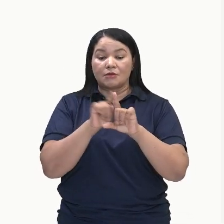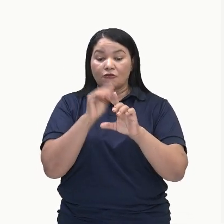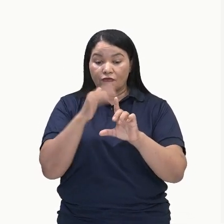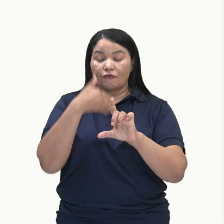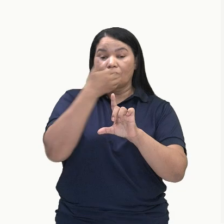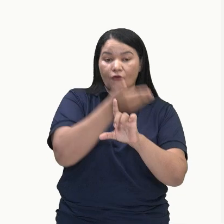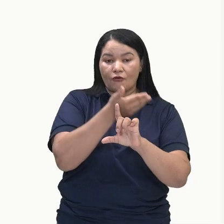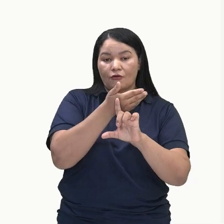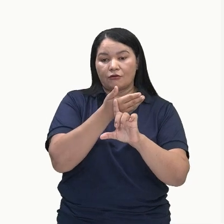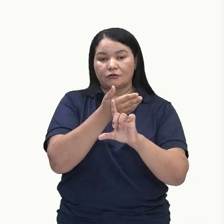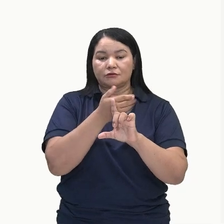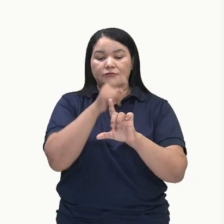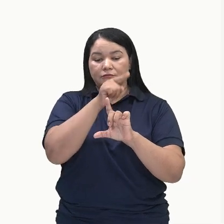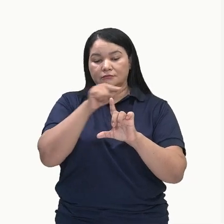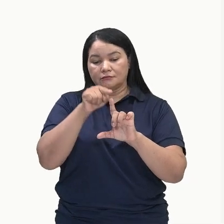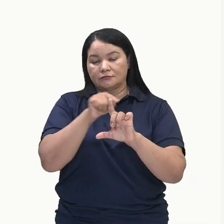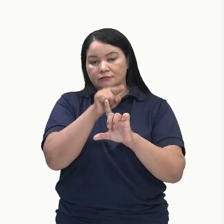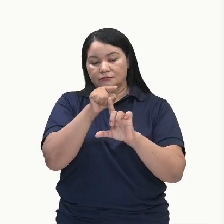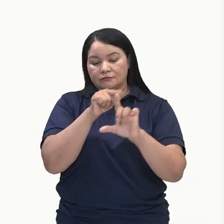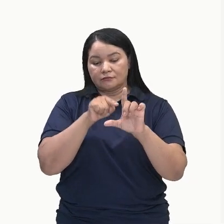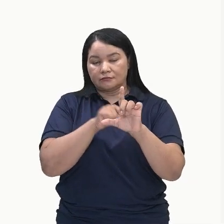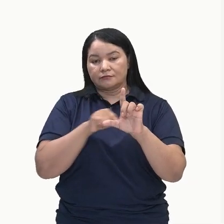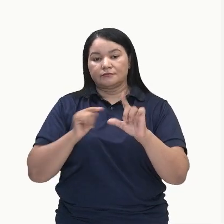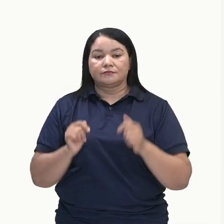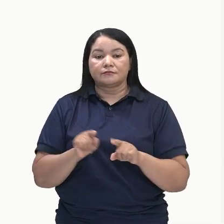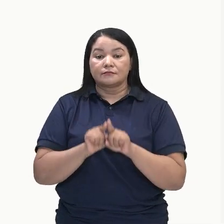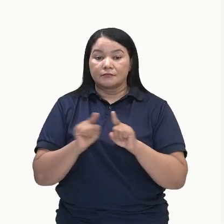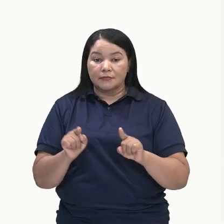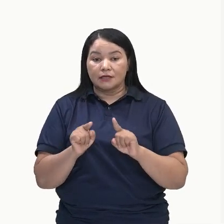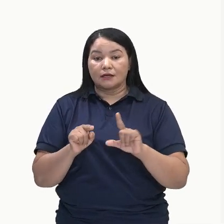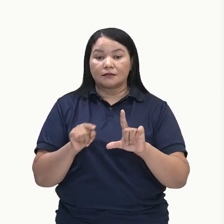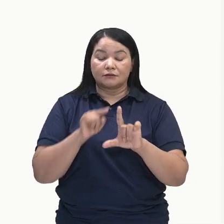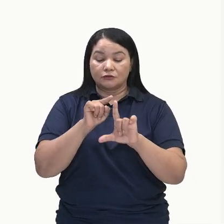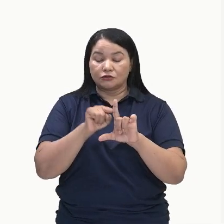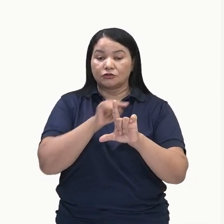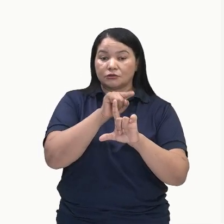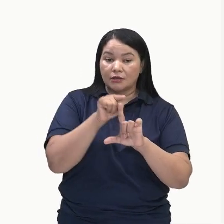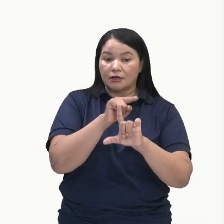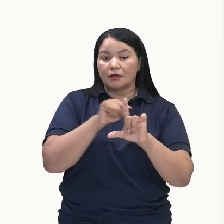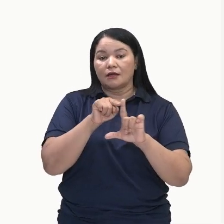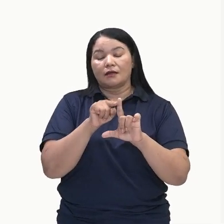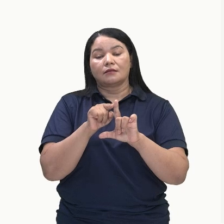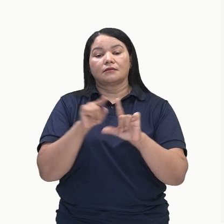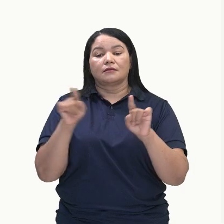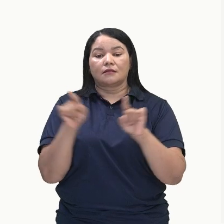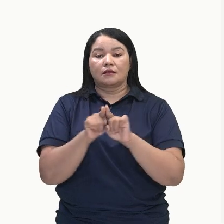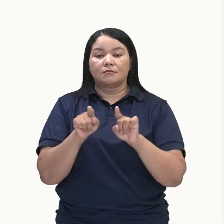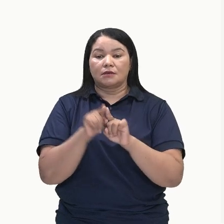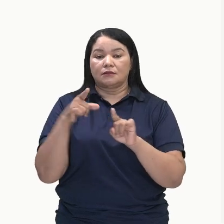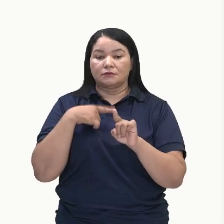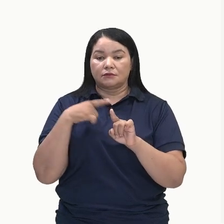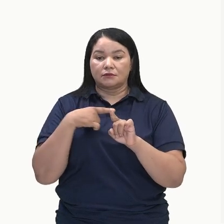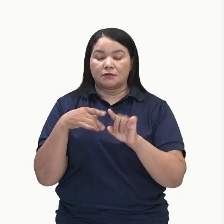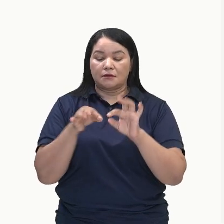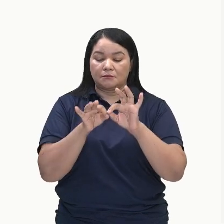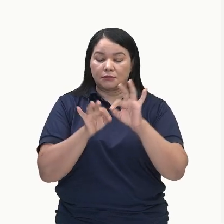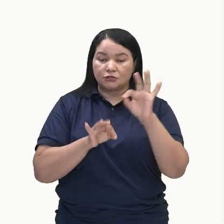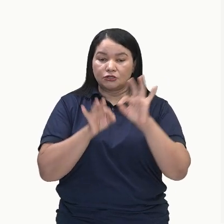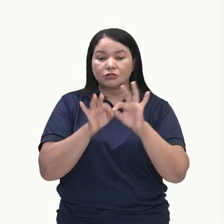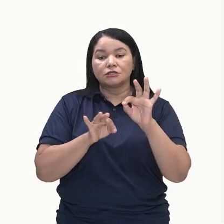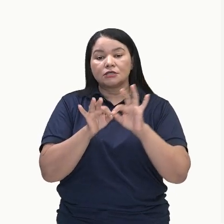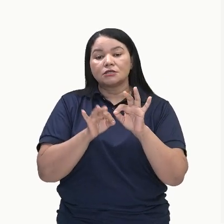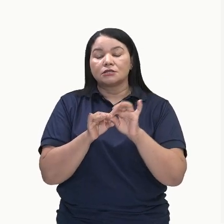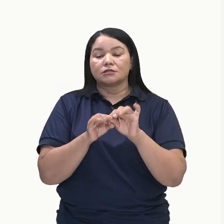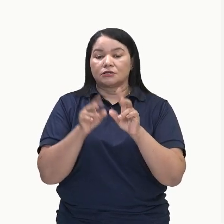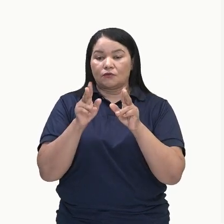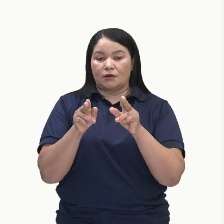externos. Mas os ângulos internos, assim como os lados no triângulo equilátero, eles possuem medidas iguais.